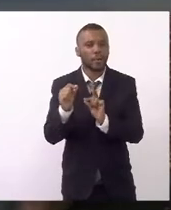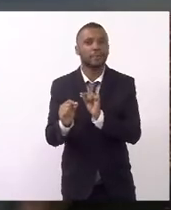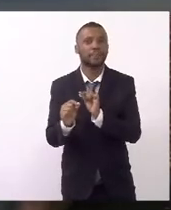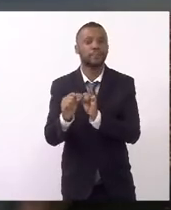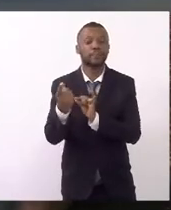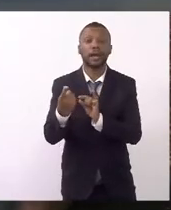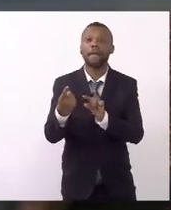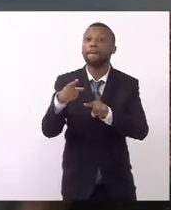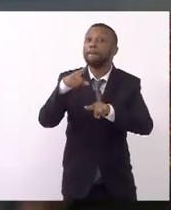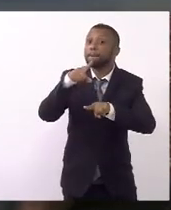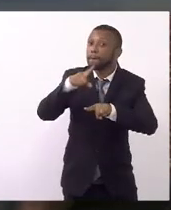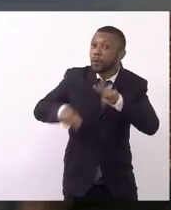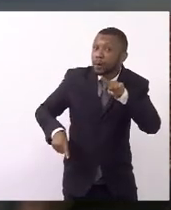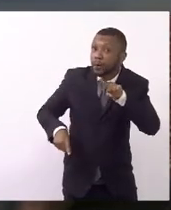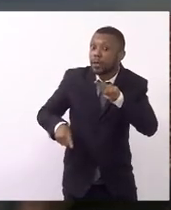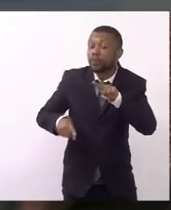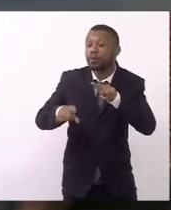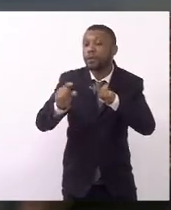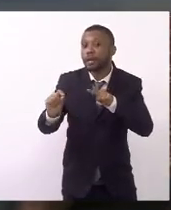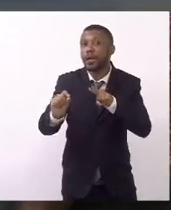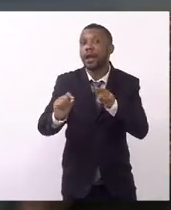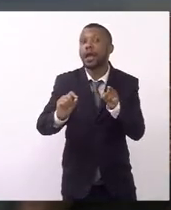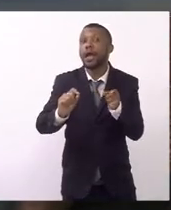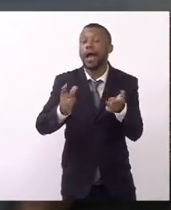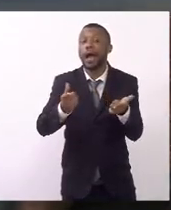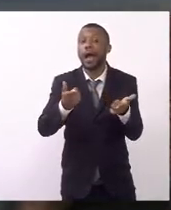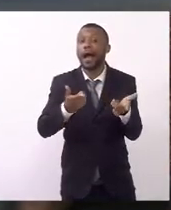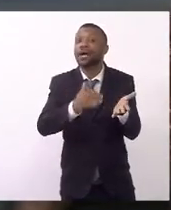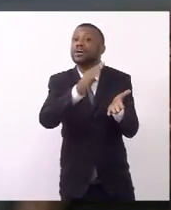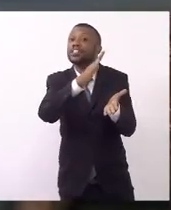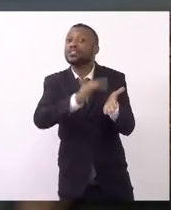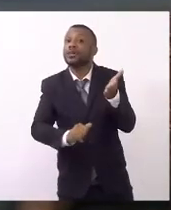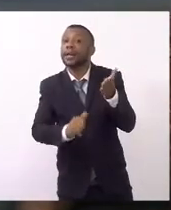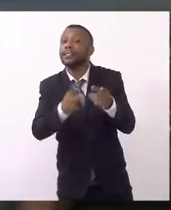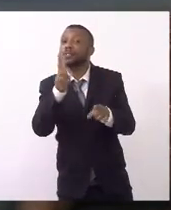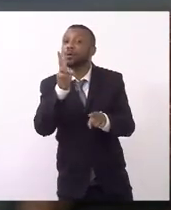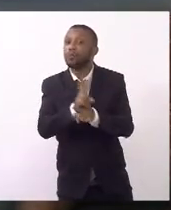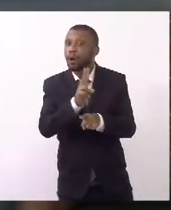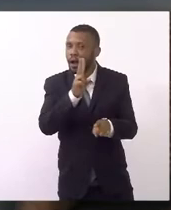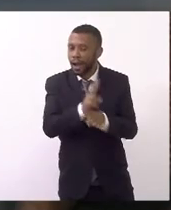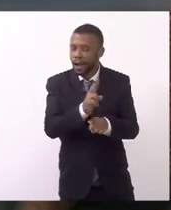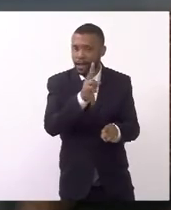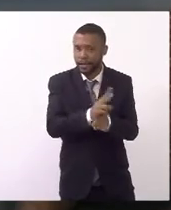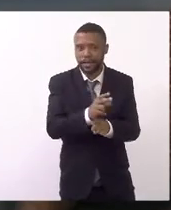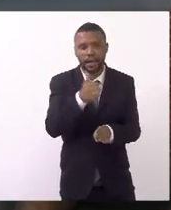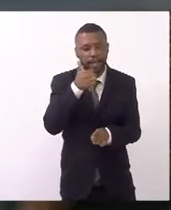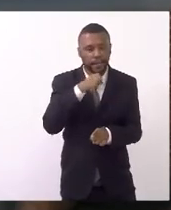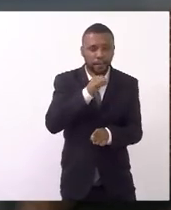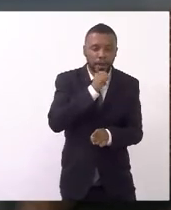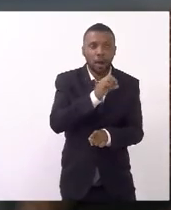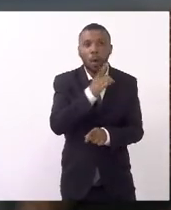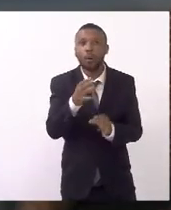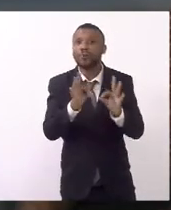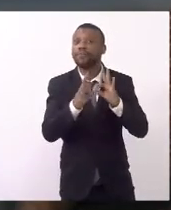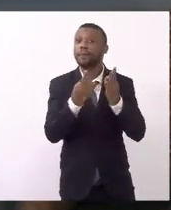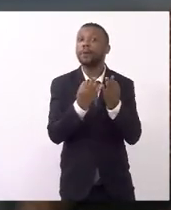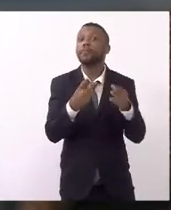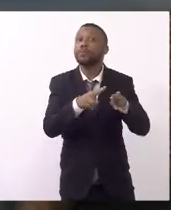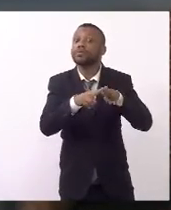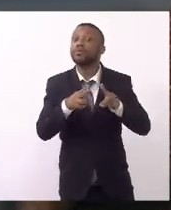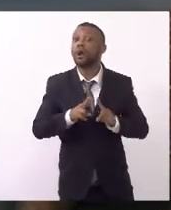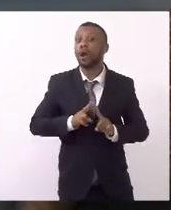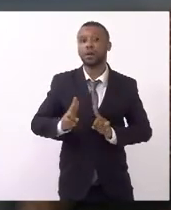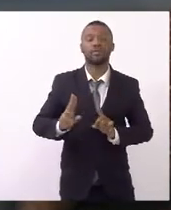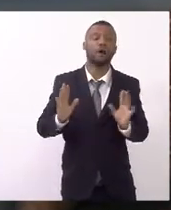proíbe a retirada de guarda Dia das Mães das famílias por motivos religiosos